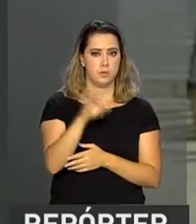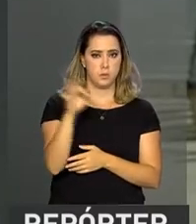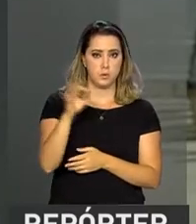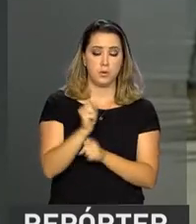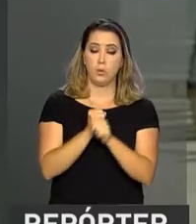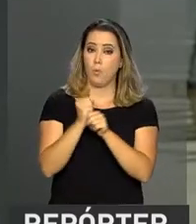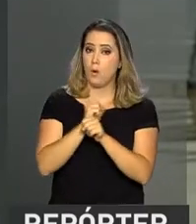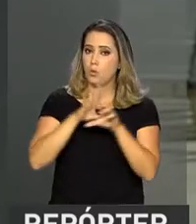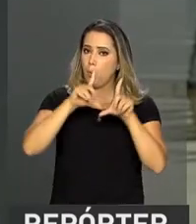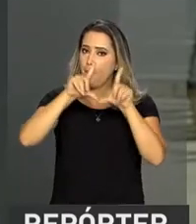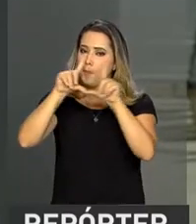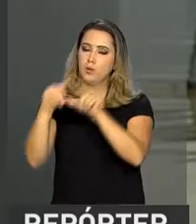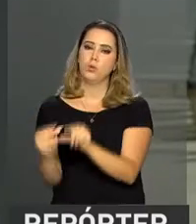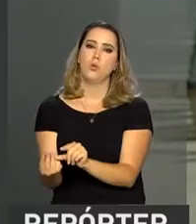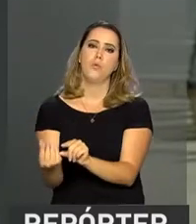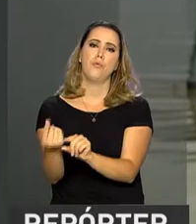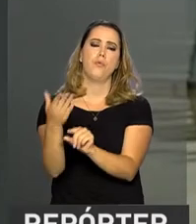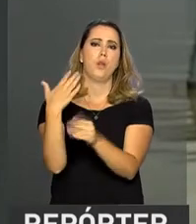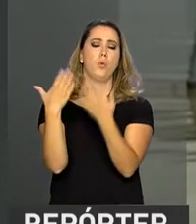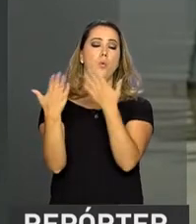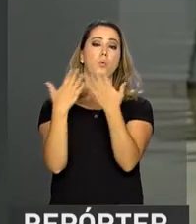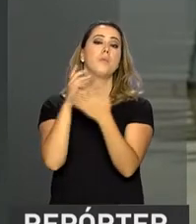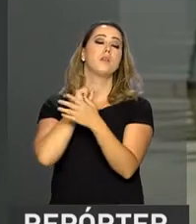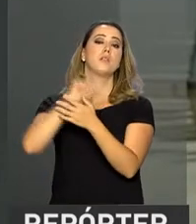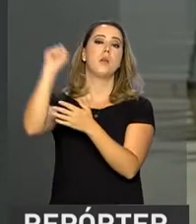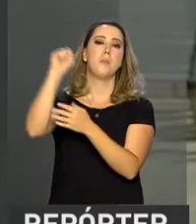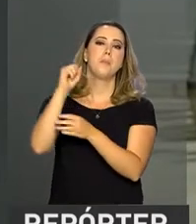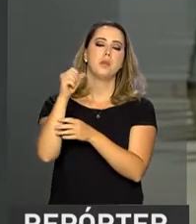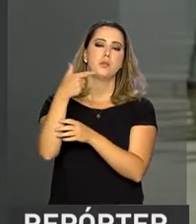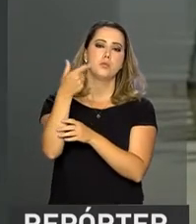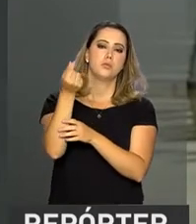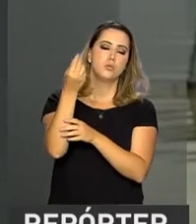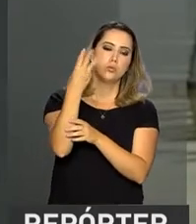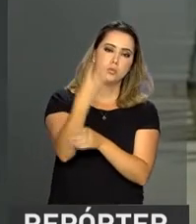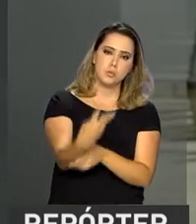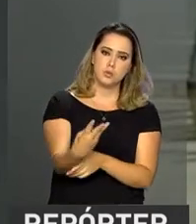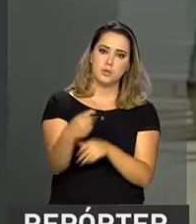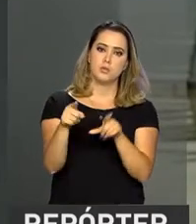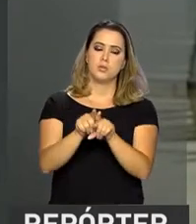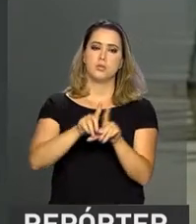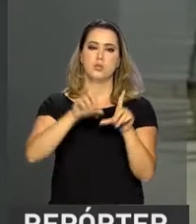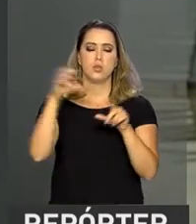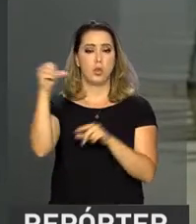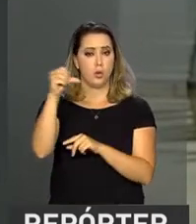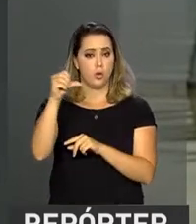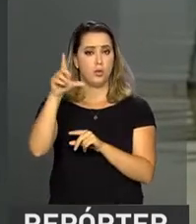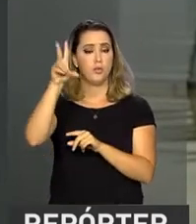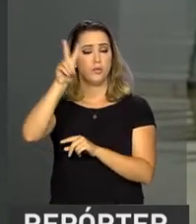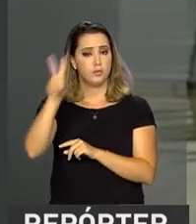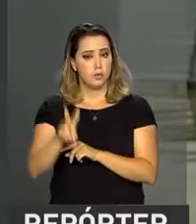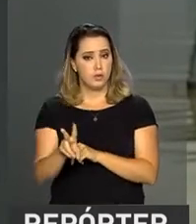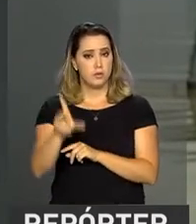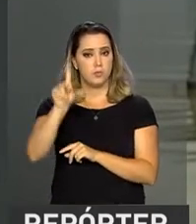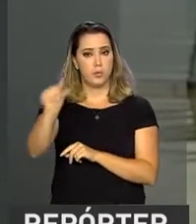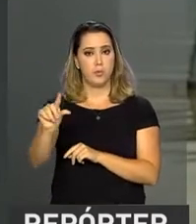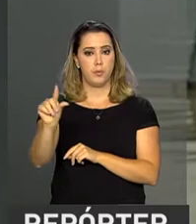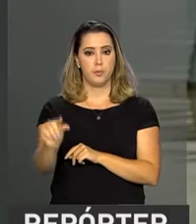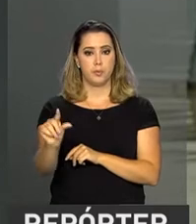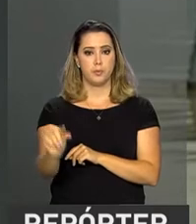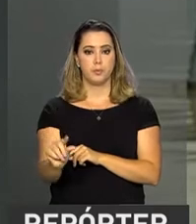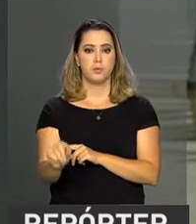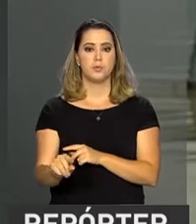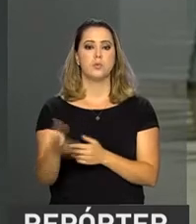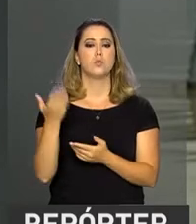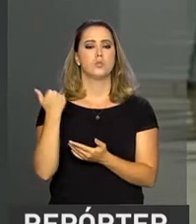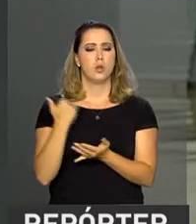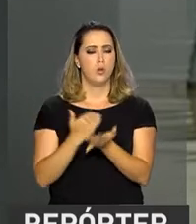desde abril de 2013 essa é a nona queda consecutiva o banco central tem reduzido a taxa desde outubro